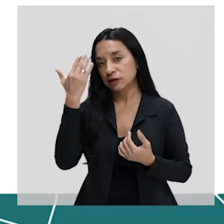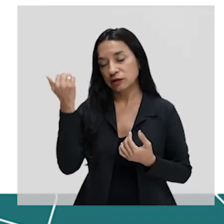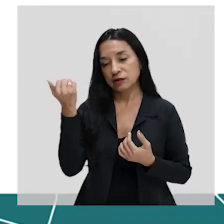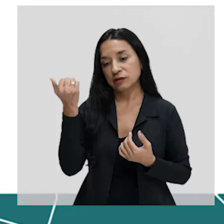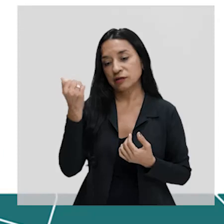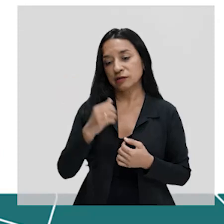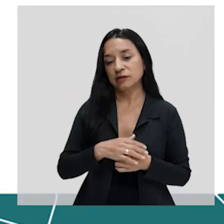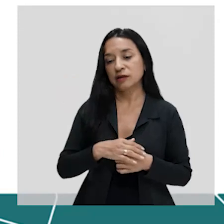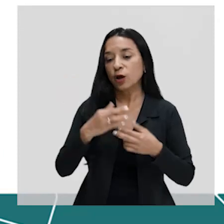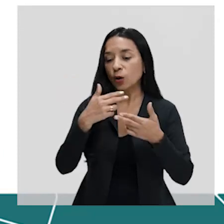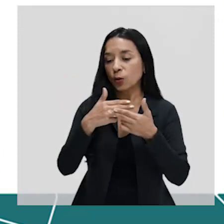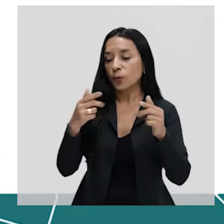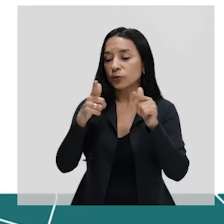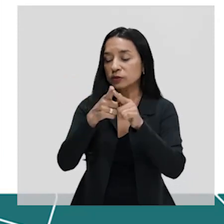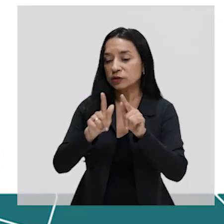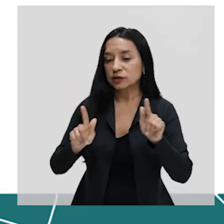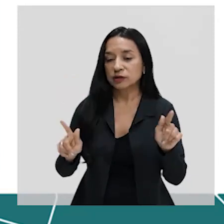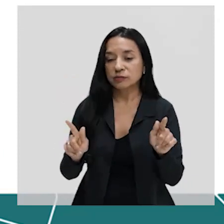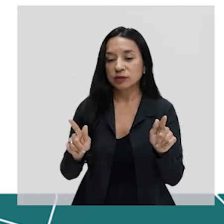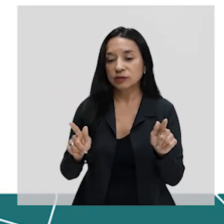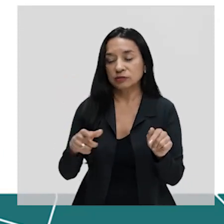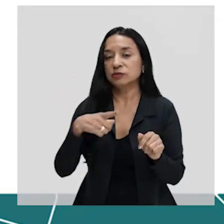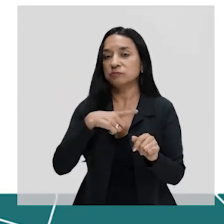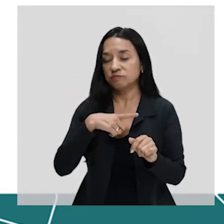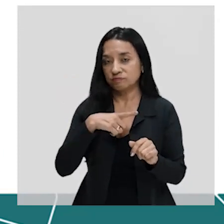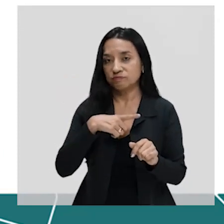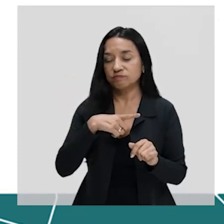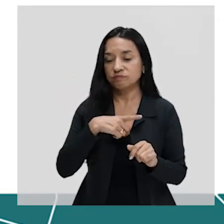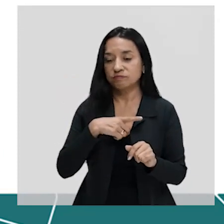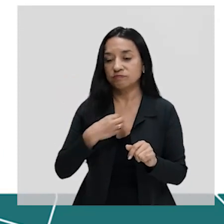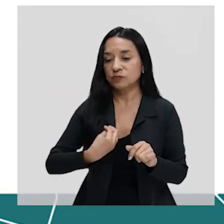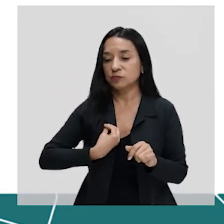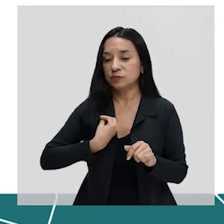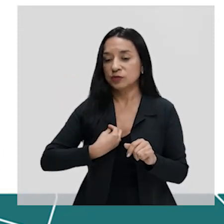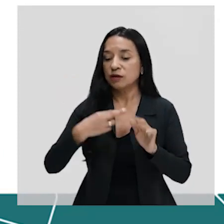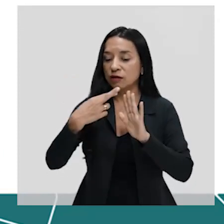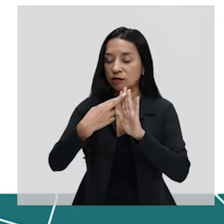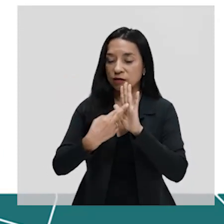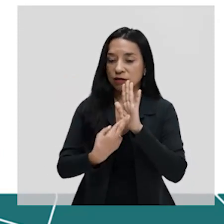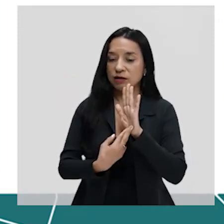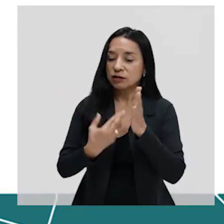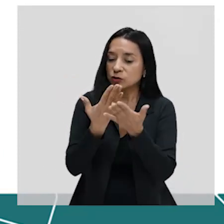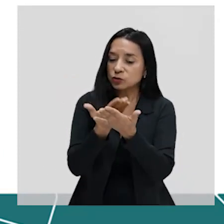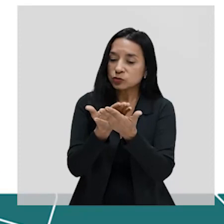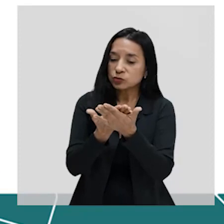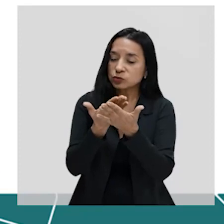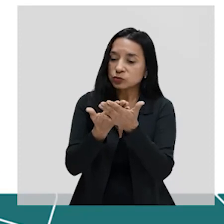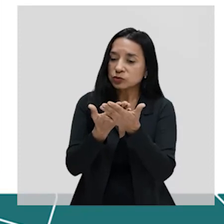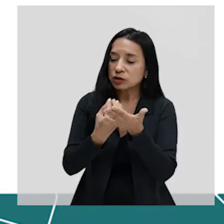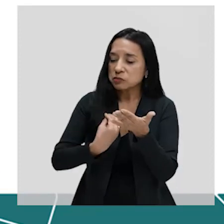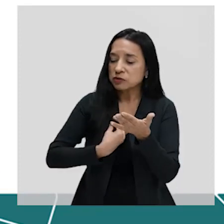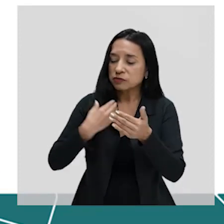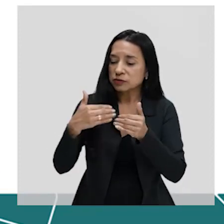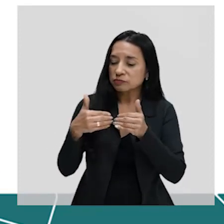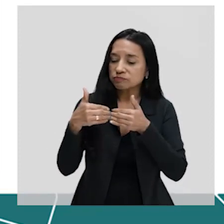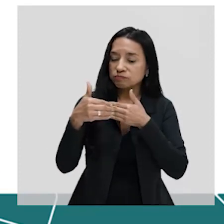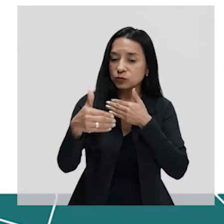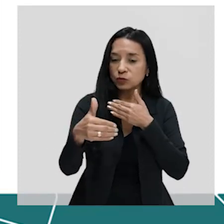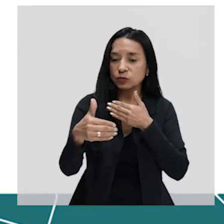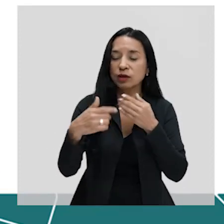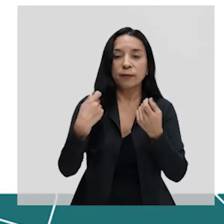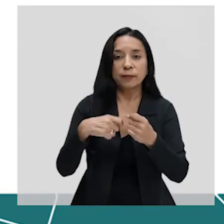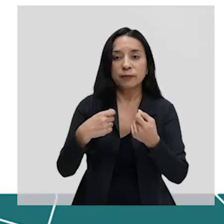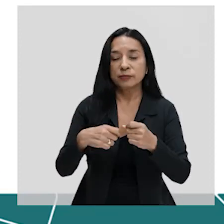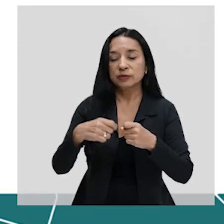assim. São coisas na gramática que existem, são regras que nós estudamos a vida inteira e temos que